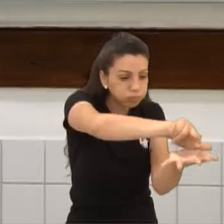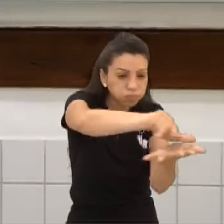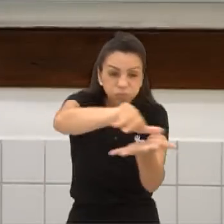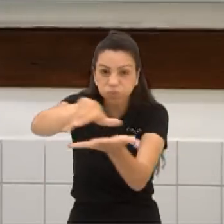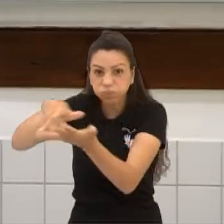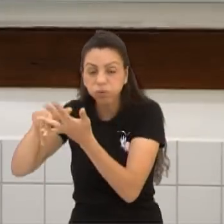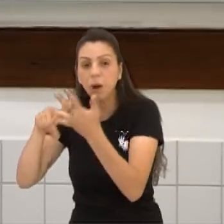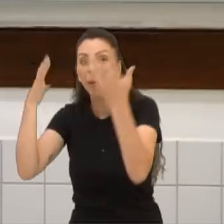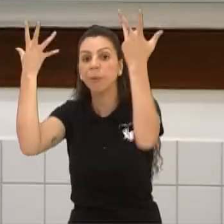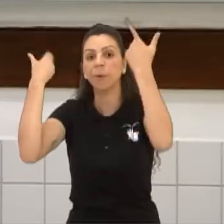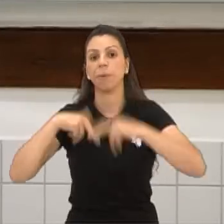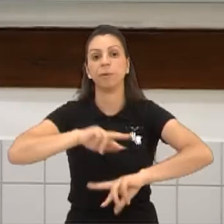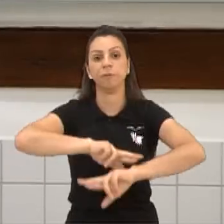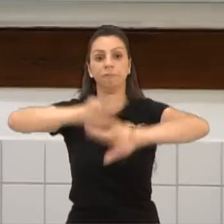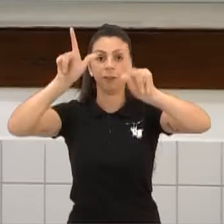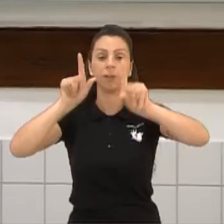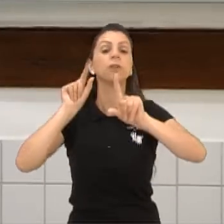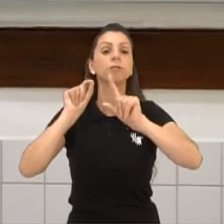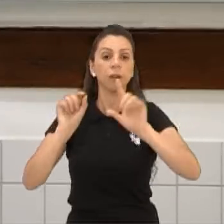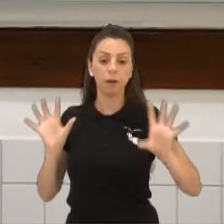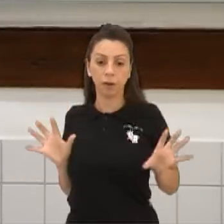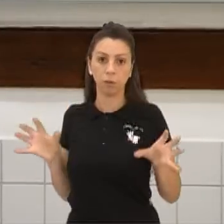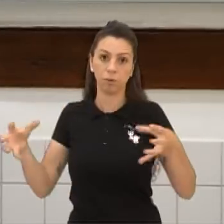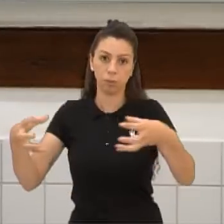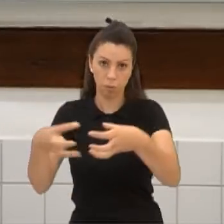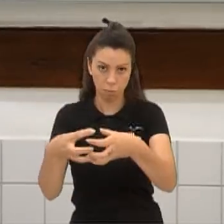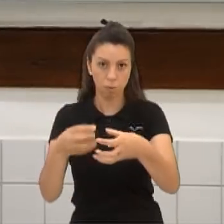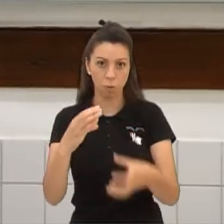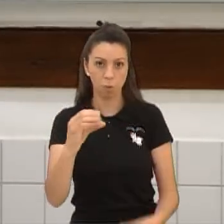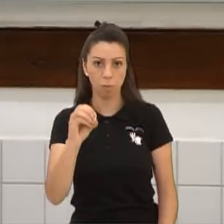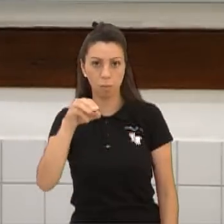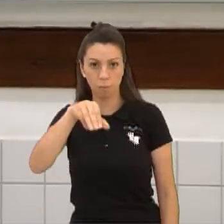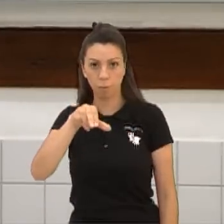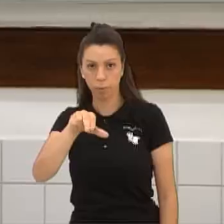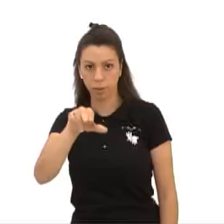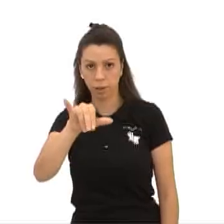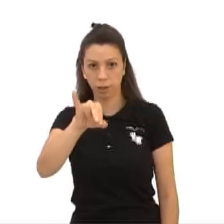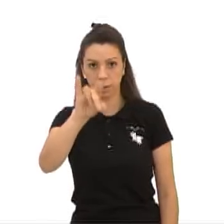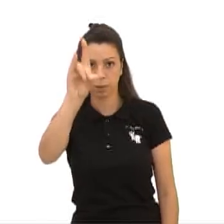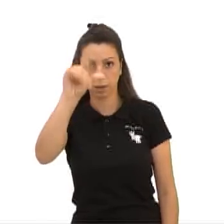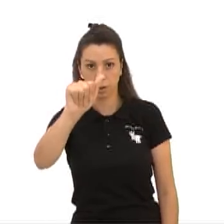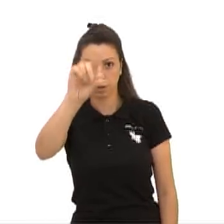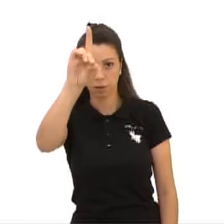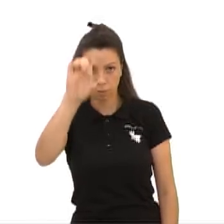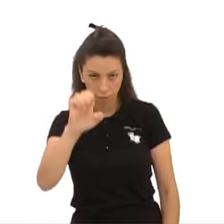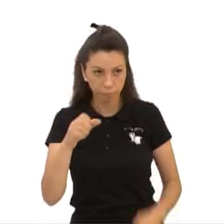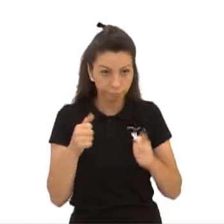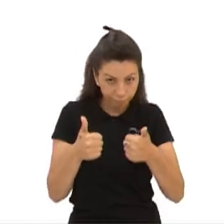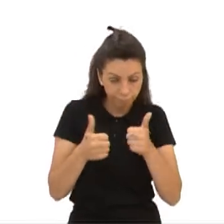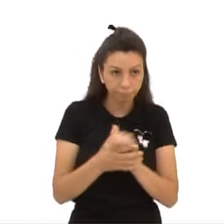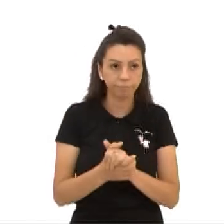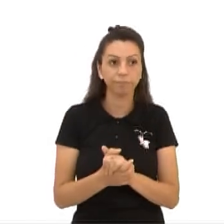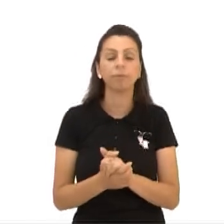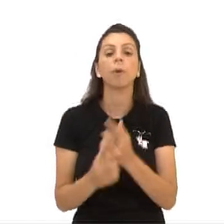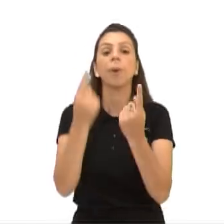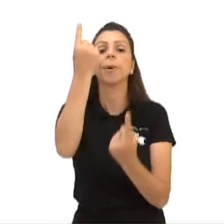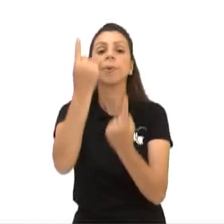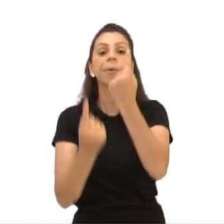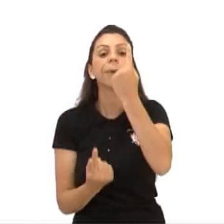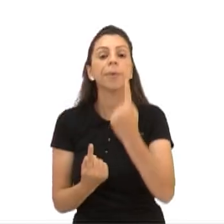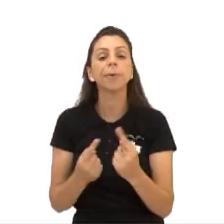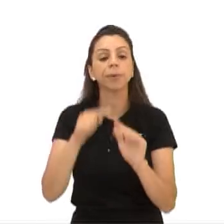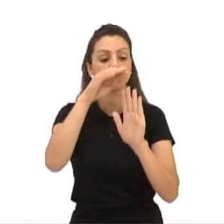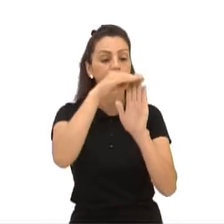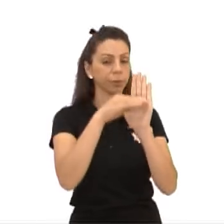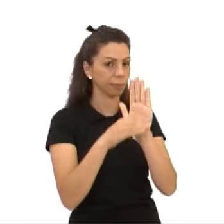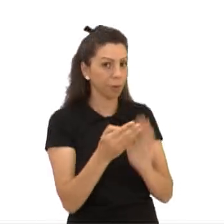mesmo ambiente, comunidade. Tranquilo? Vamos ver. Qual desses fatores,